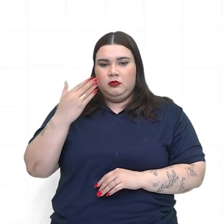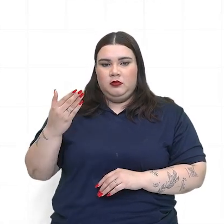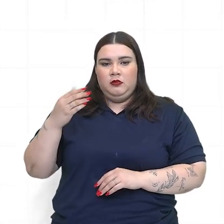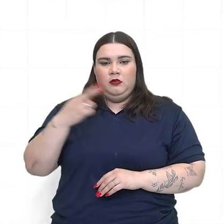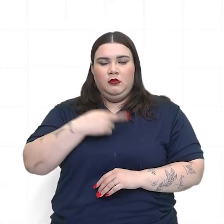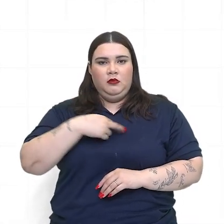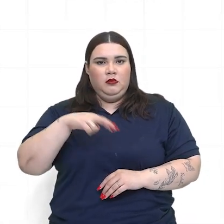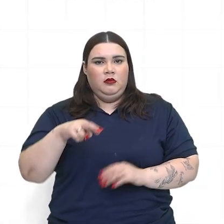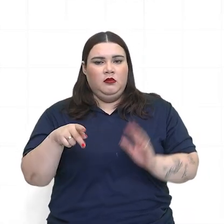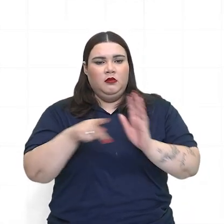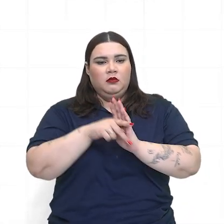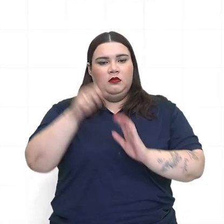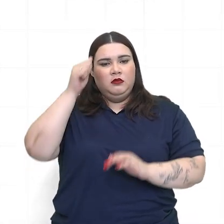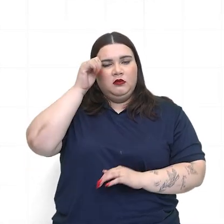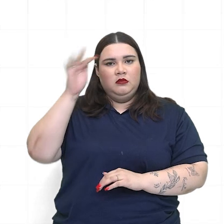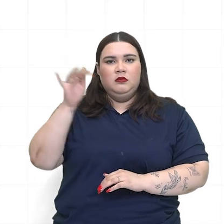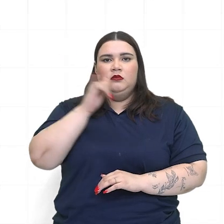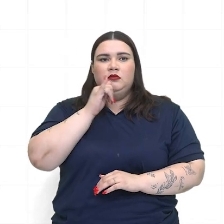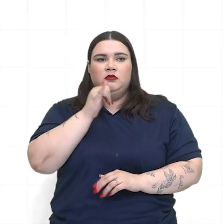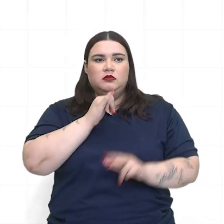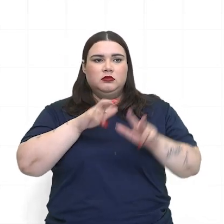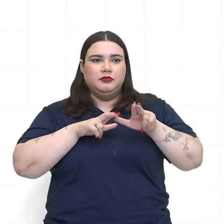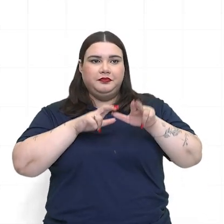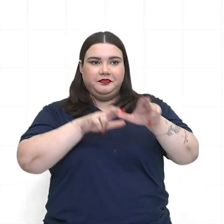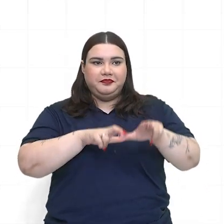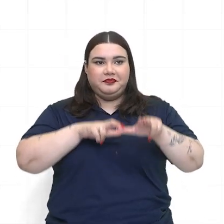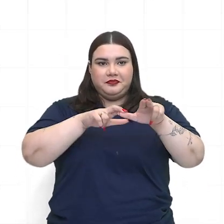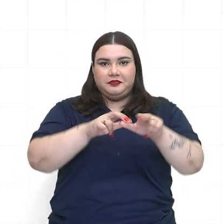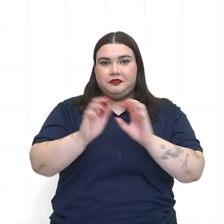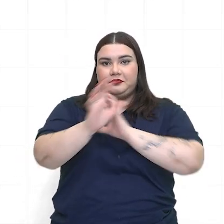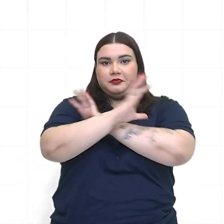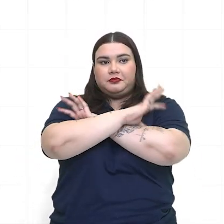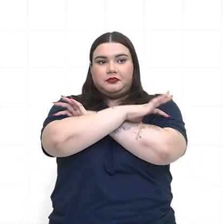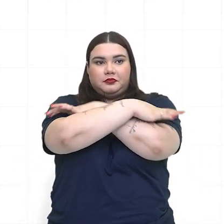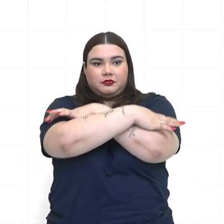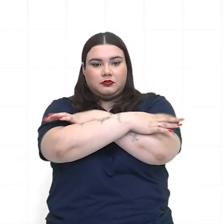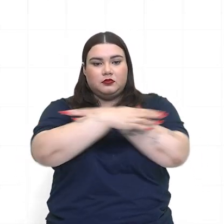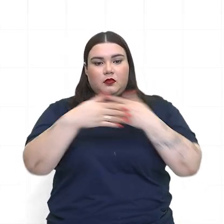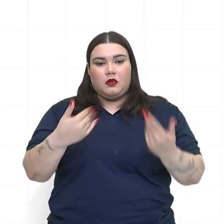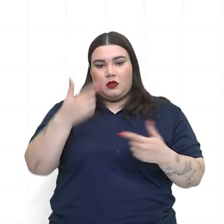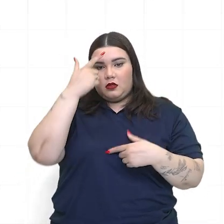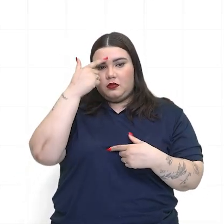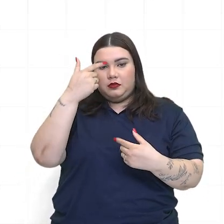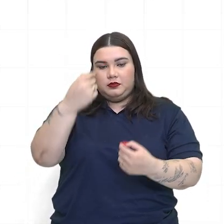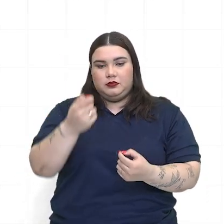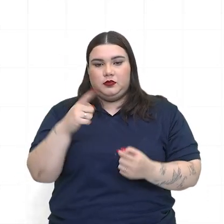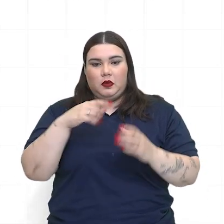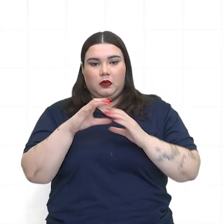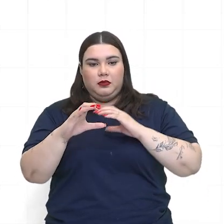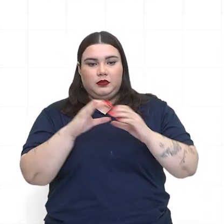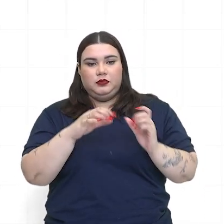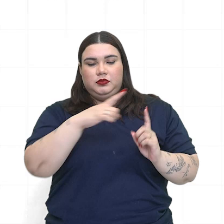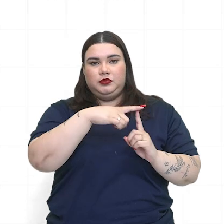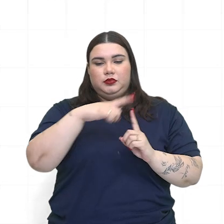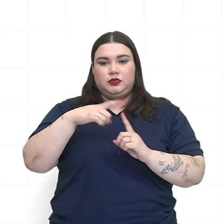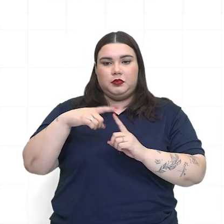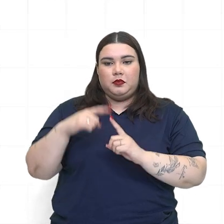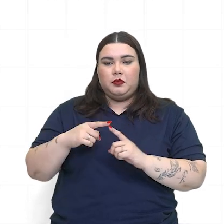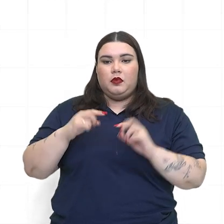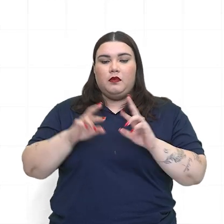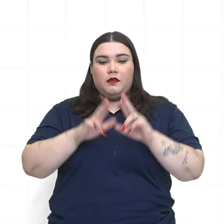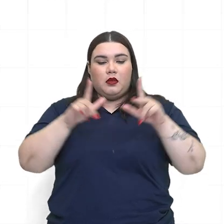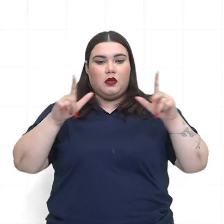Nas religiões de matriz africana, como o candomblé e a umbanda, a fé é comunicada de maneiras